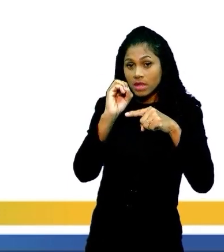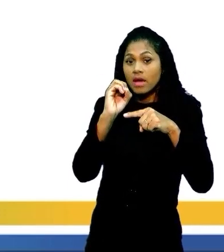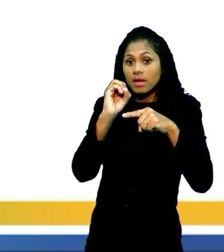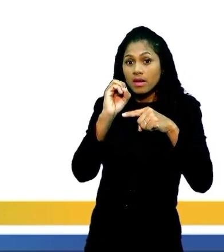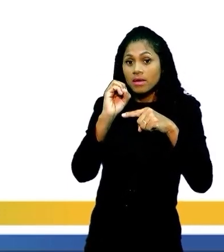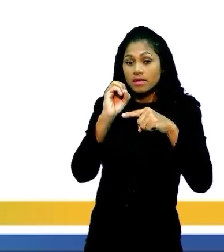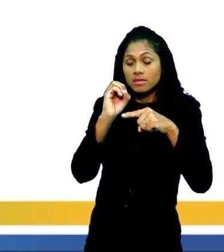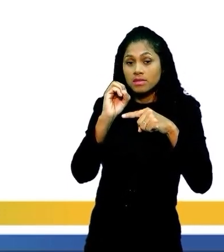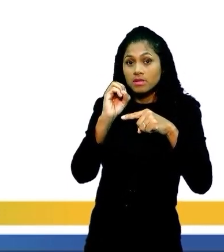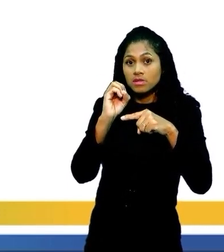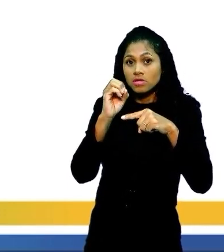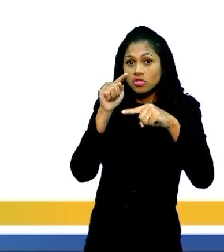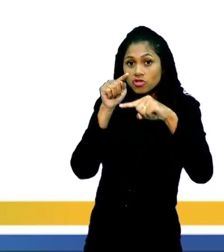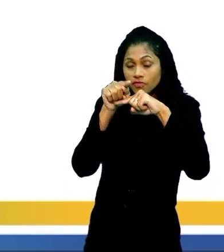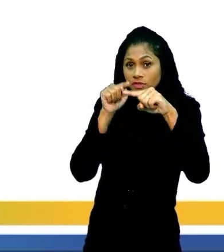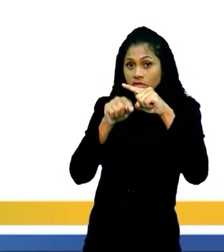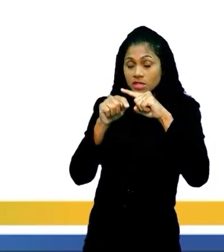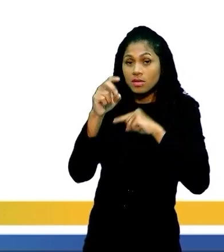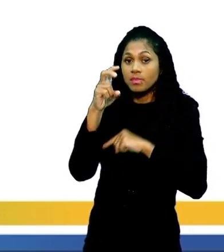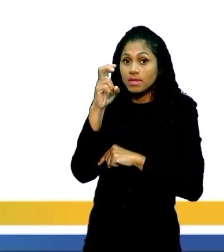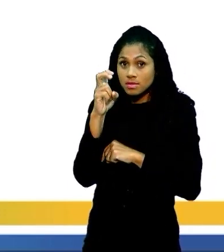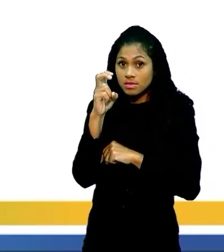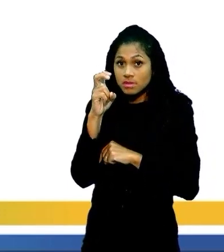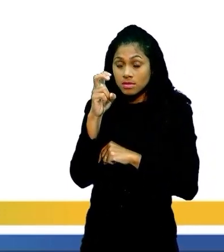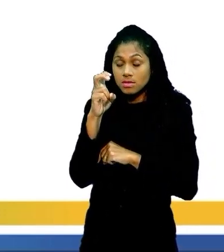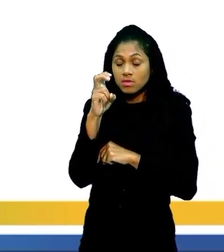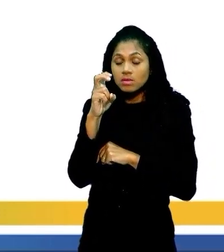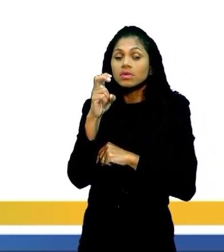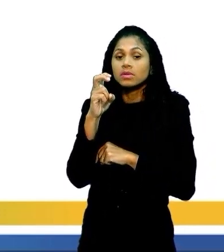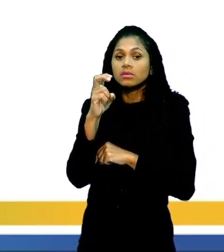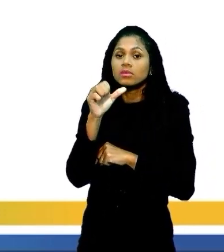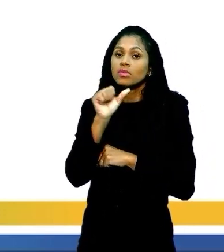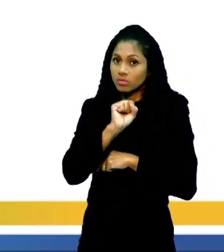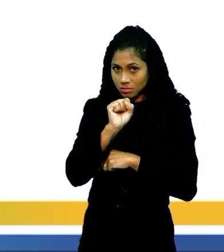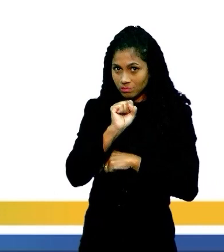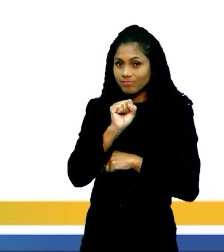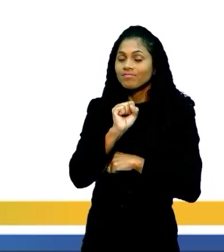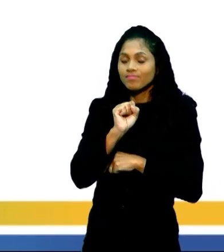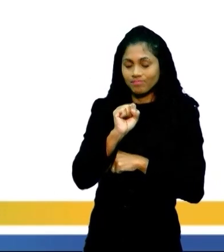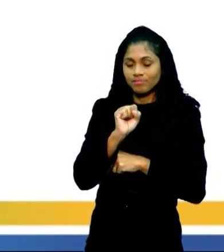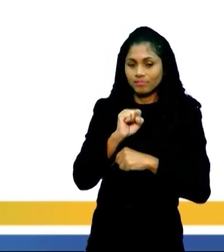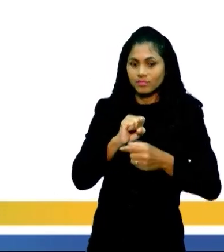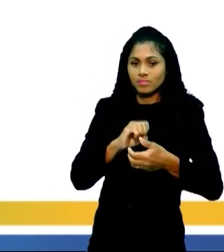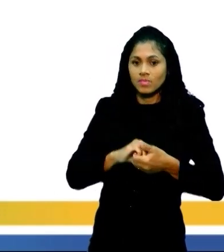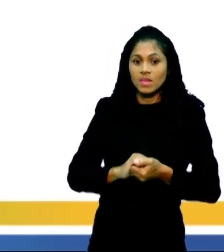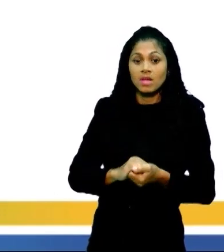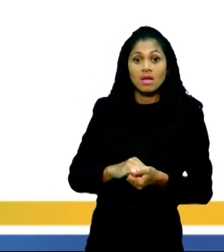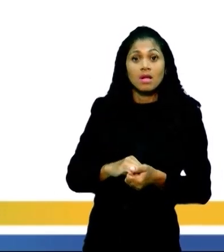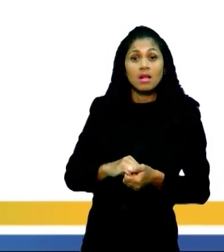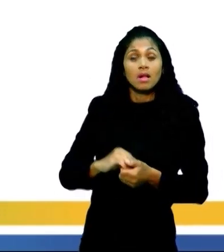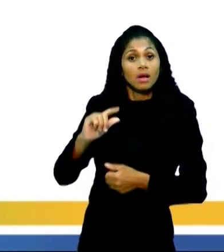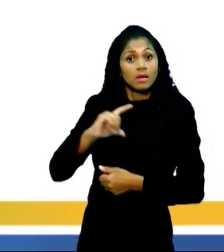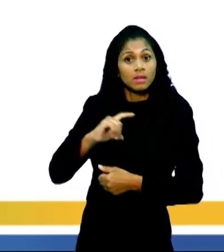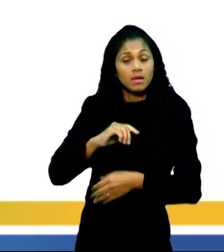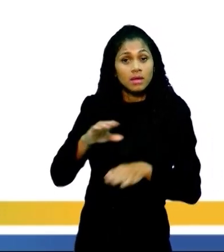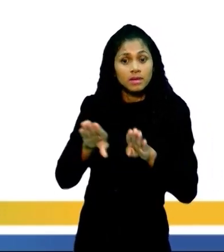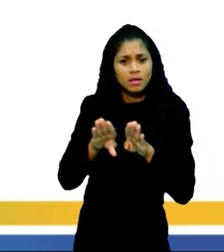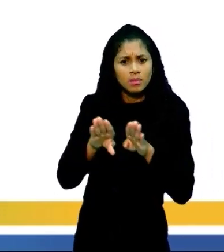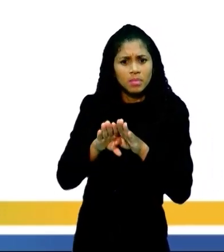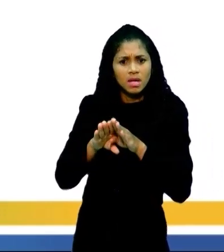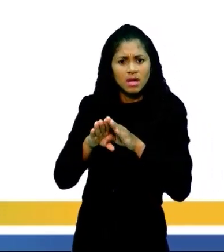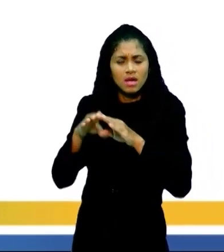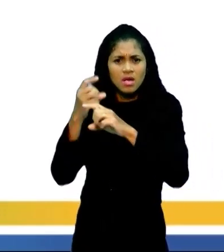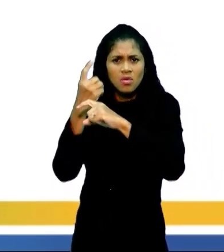5, 8. Ah, então tá legal. Mas aí nós temos aí também 1/5